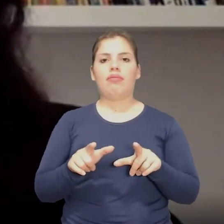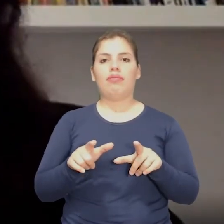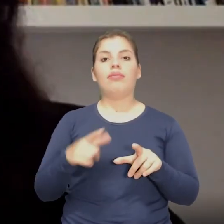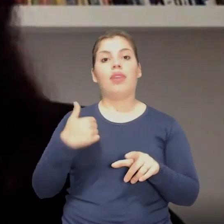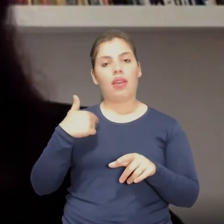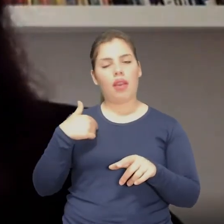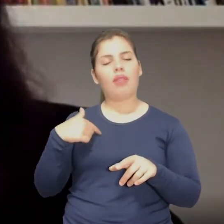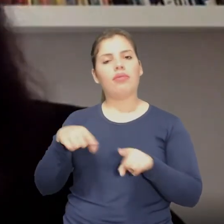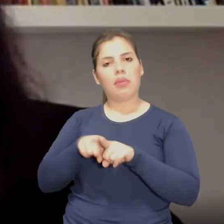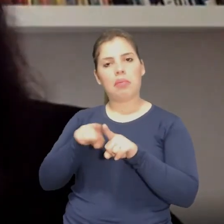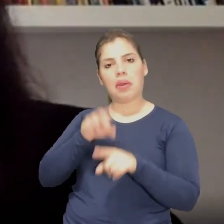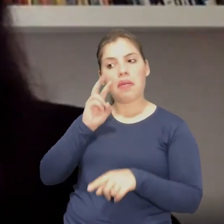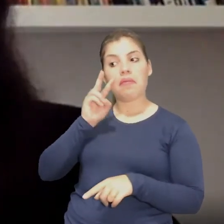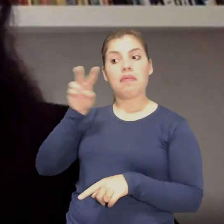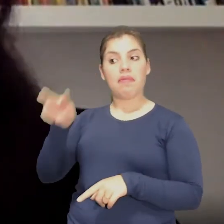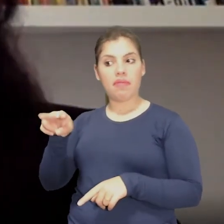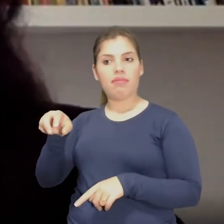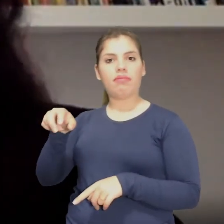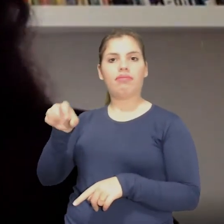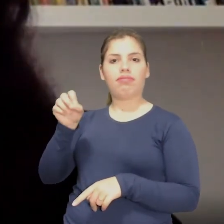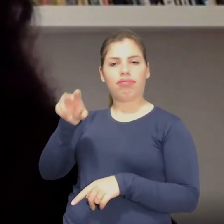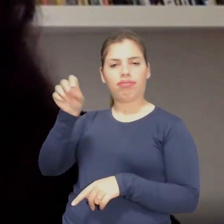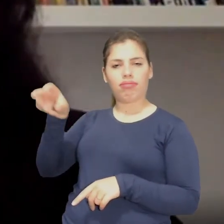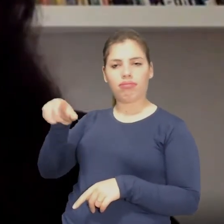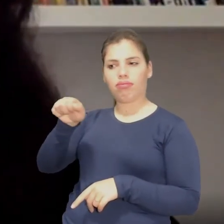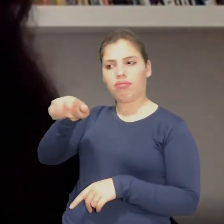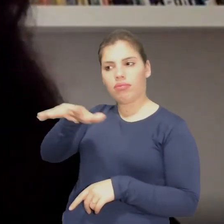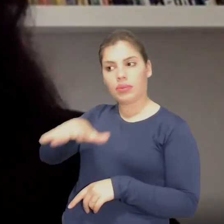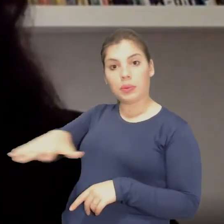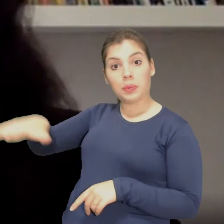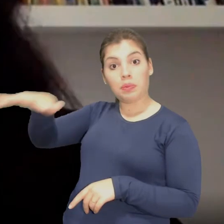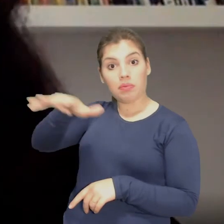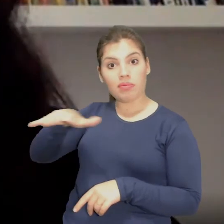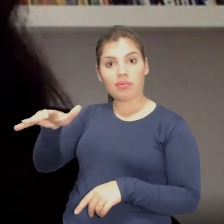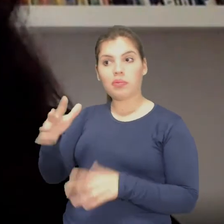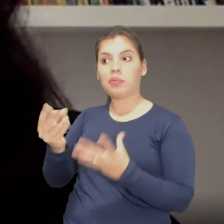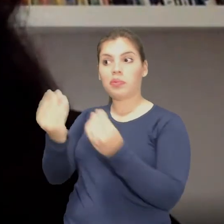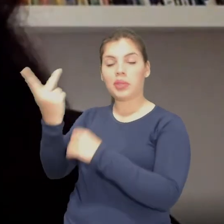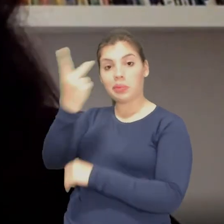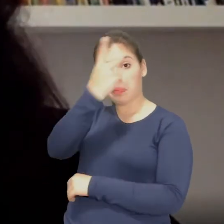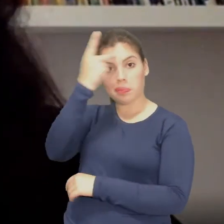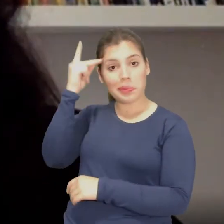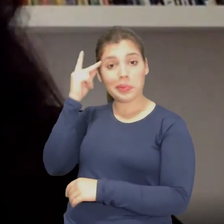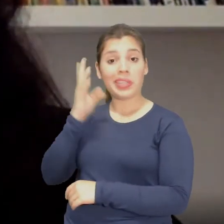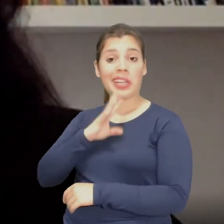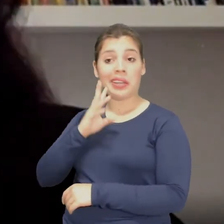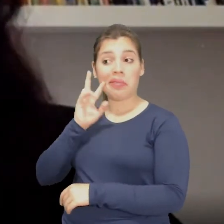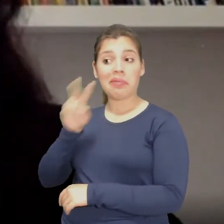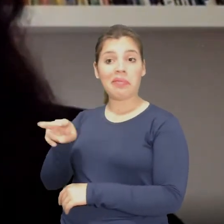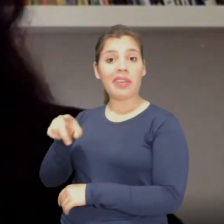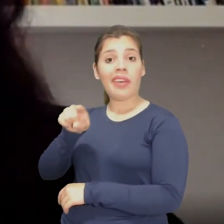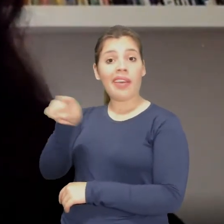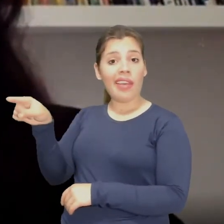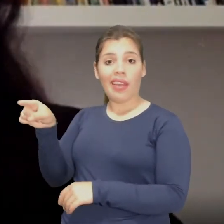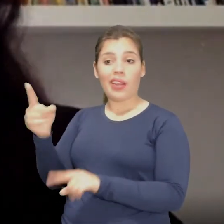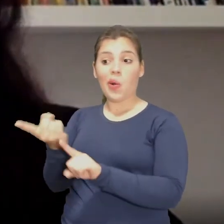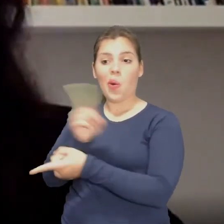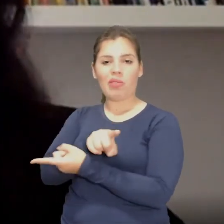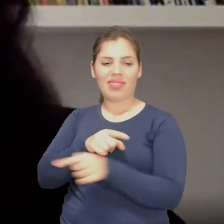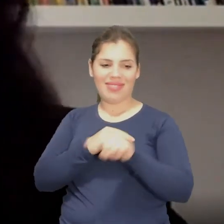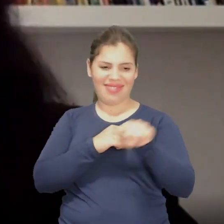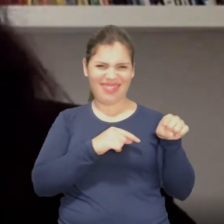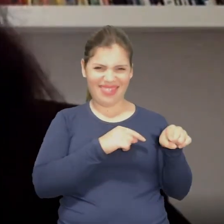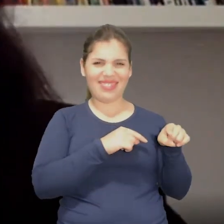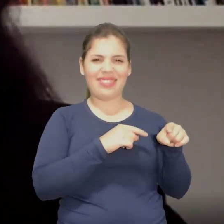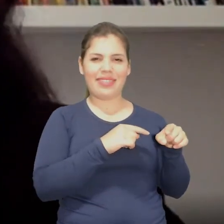lado, eu tenho visto com muita frequência, na verdade, eu acho que até é até legal de perceber que para